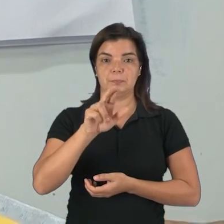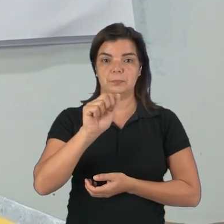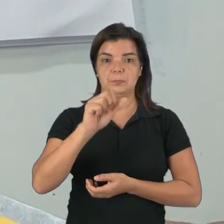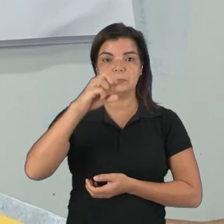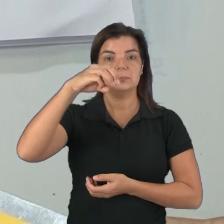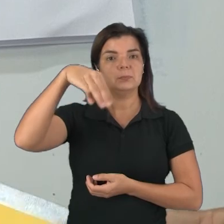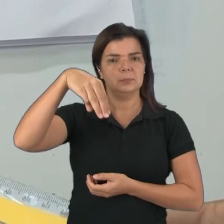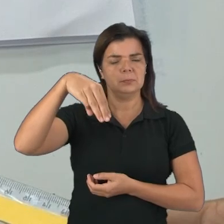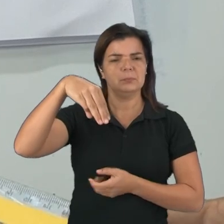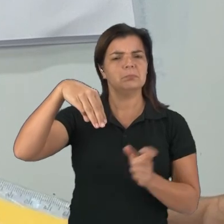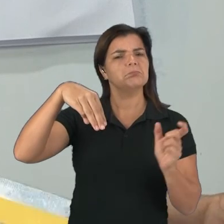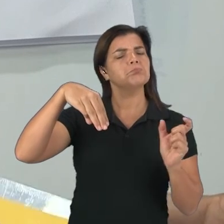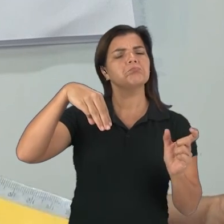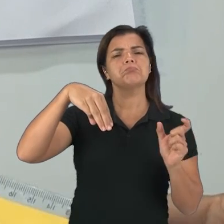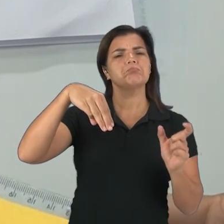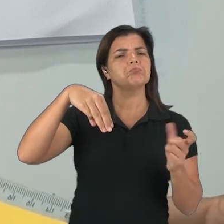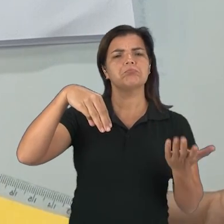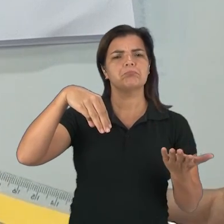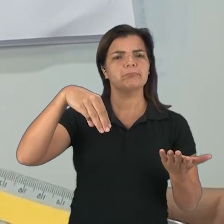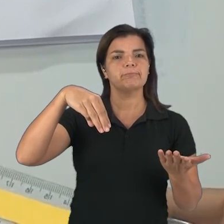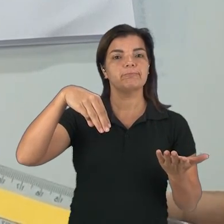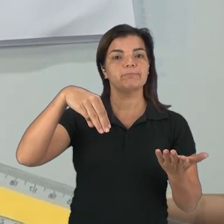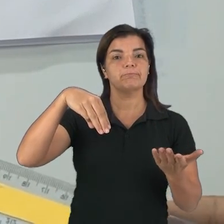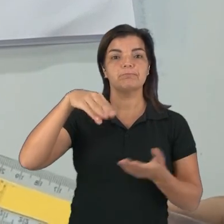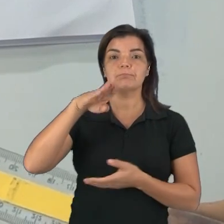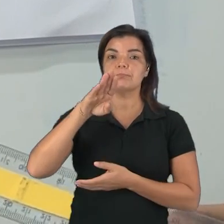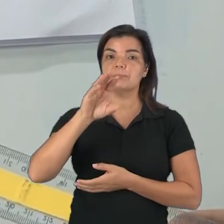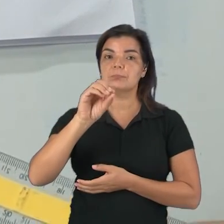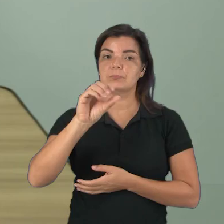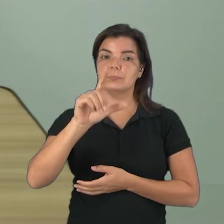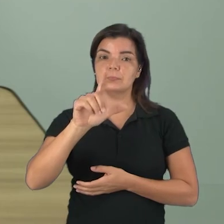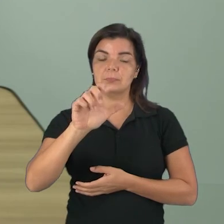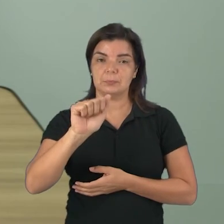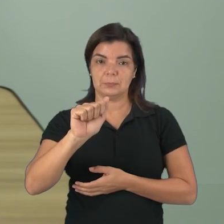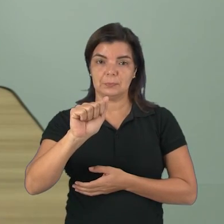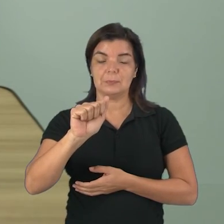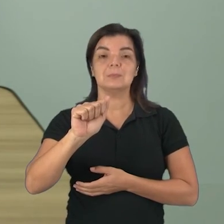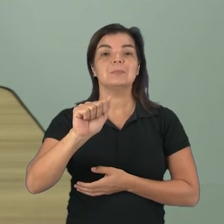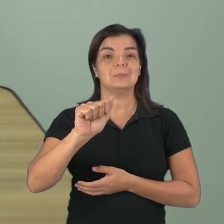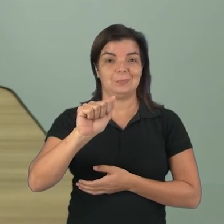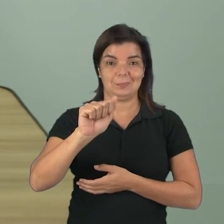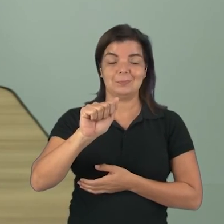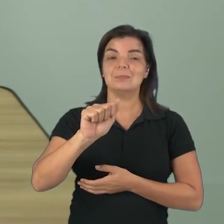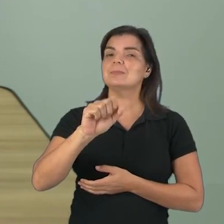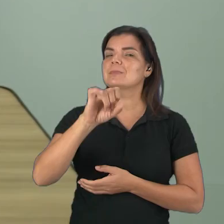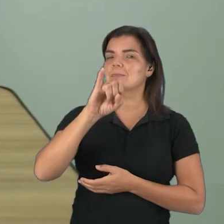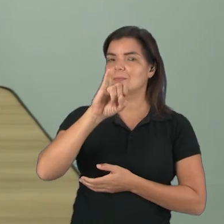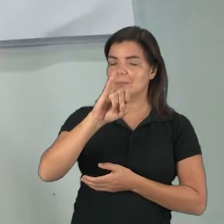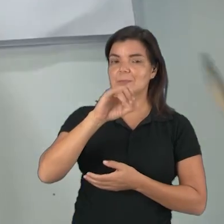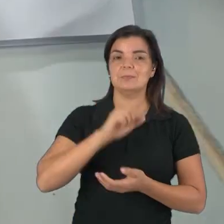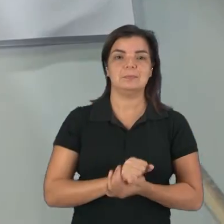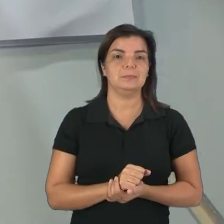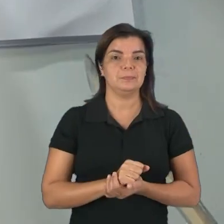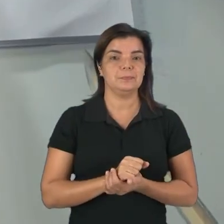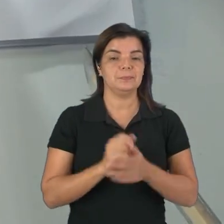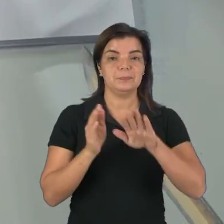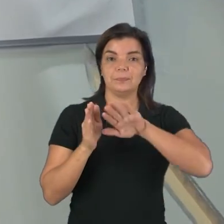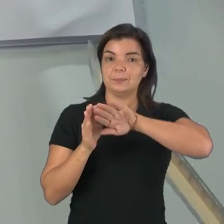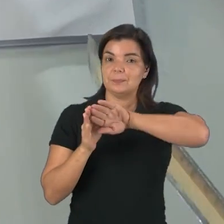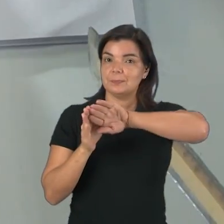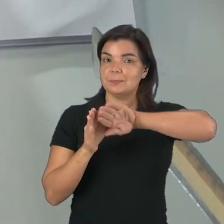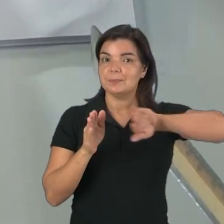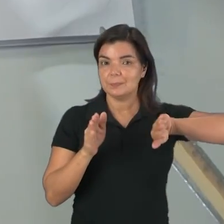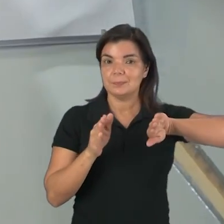que palavra é esta crianças bola se eu tirar esta